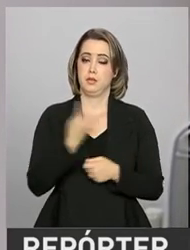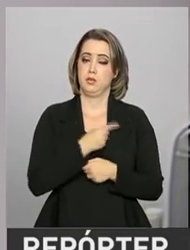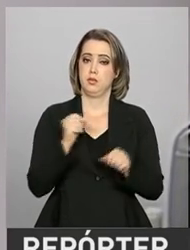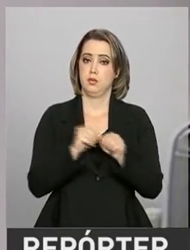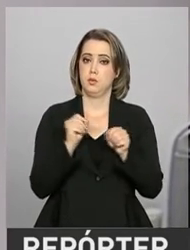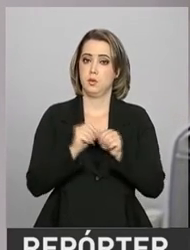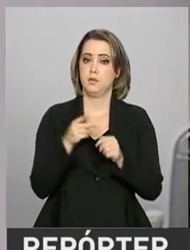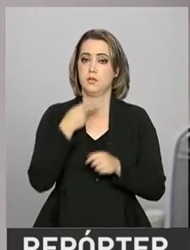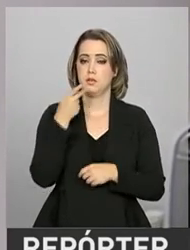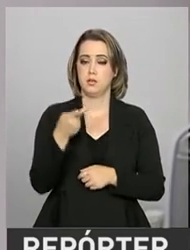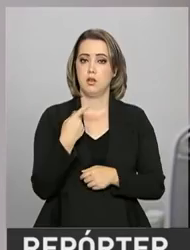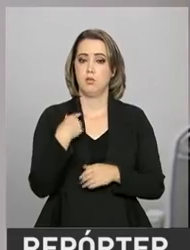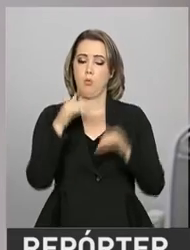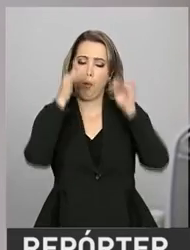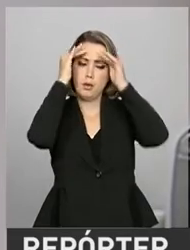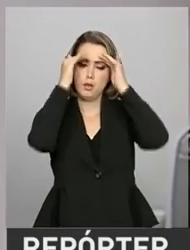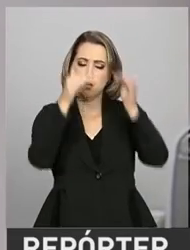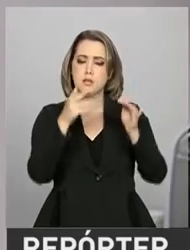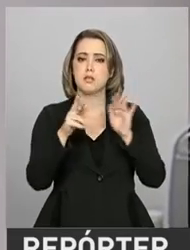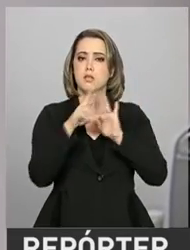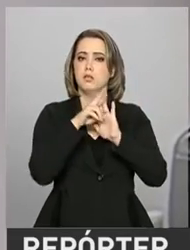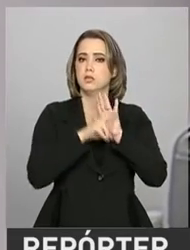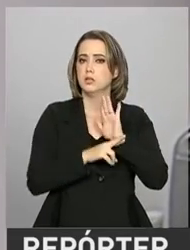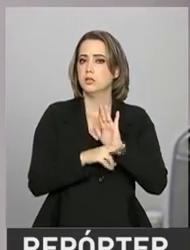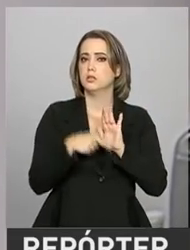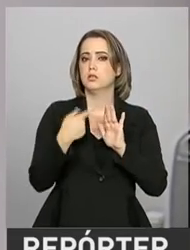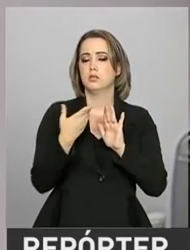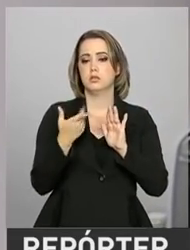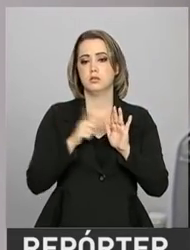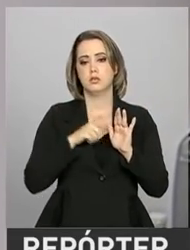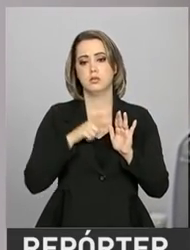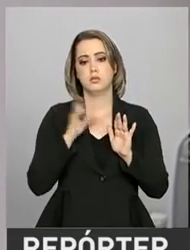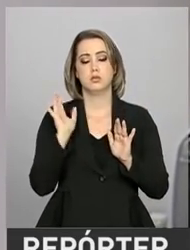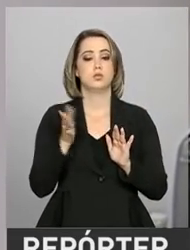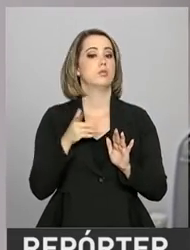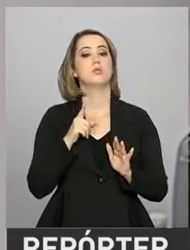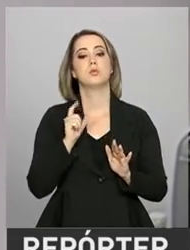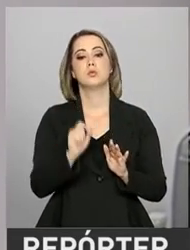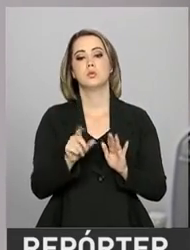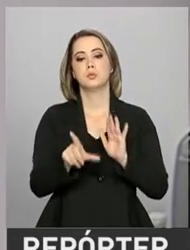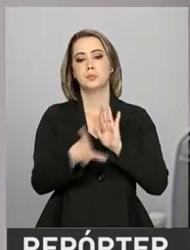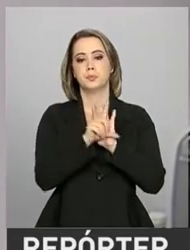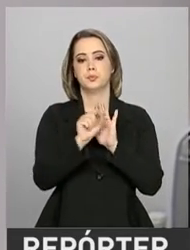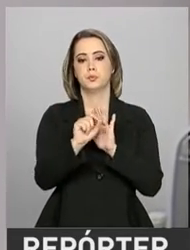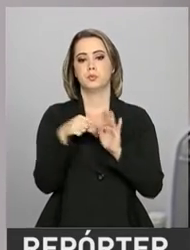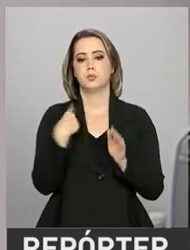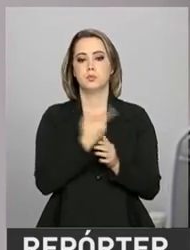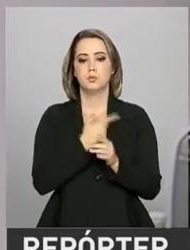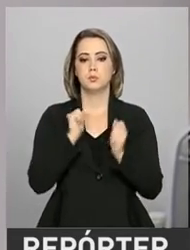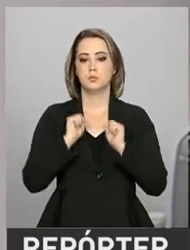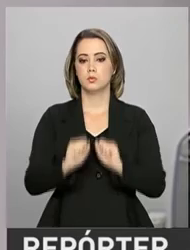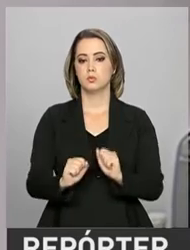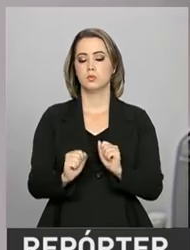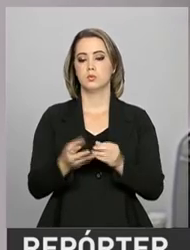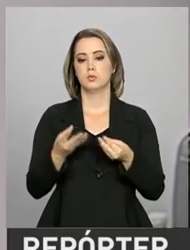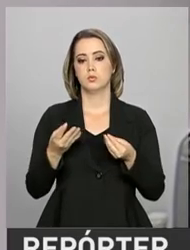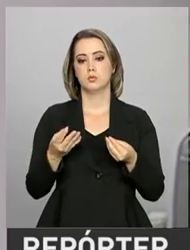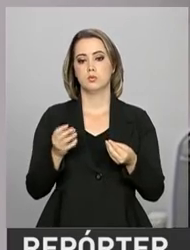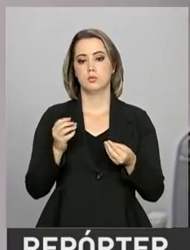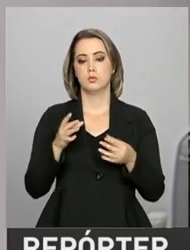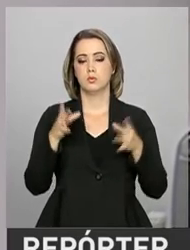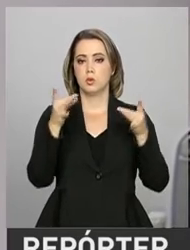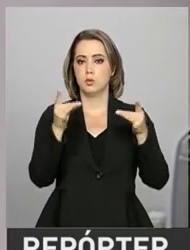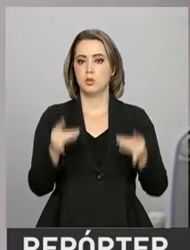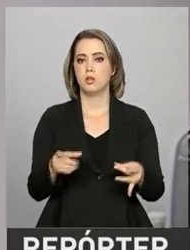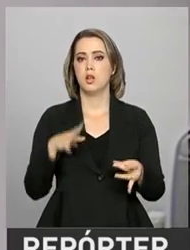é estritamente seguir o ritual previsto na na legislação para que a gente inventa as medidas